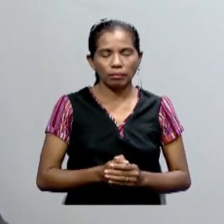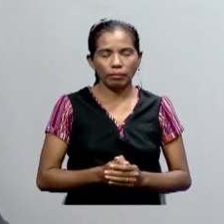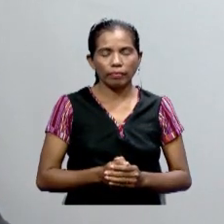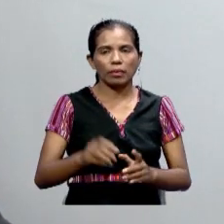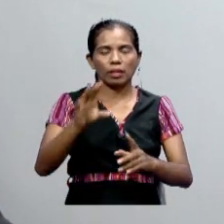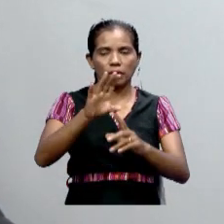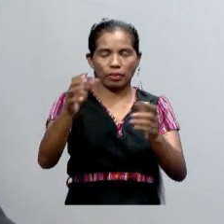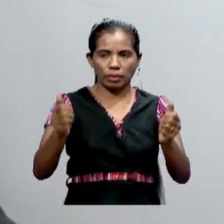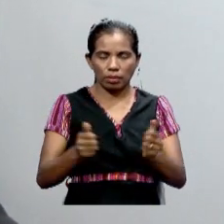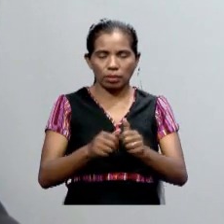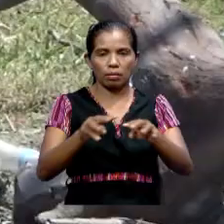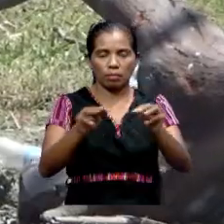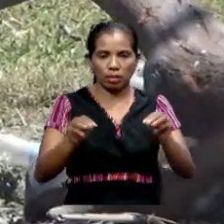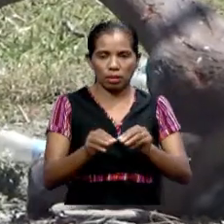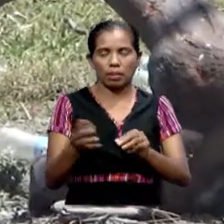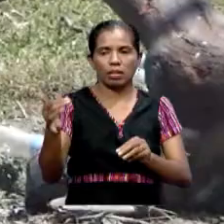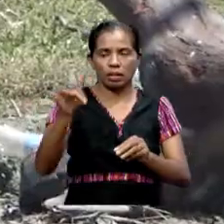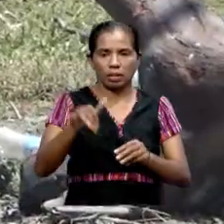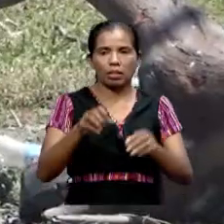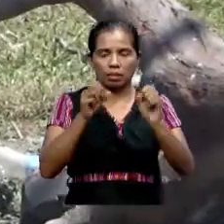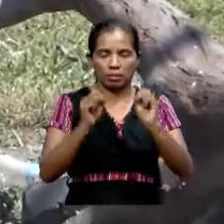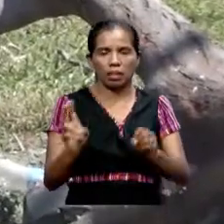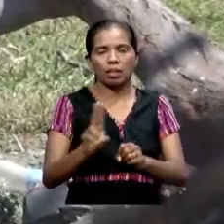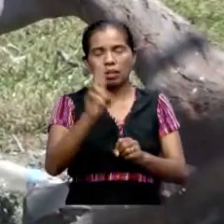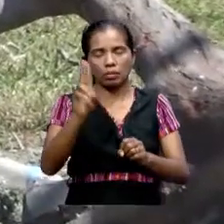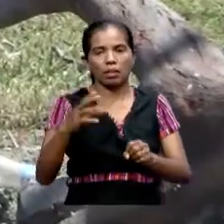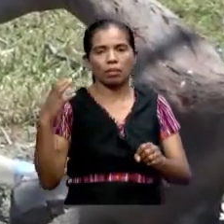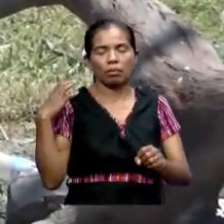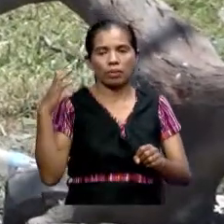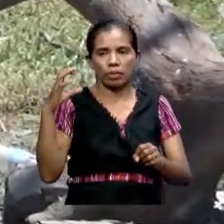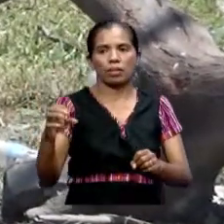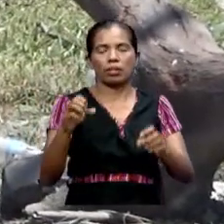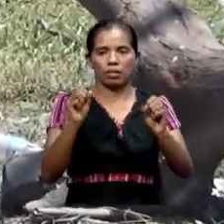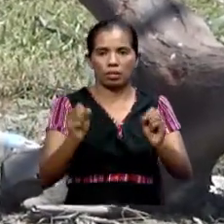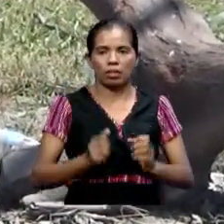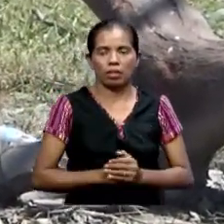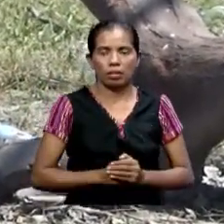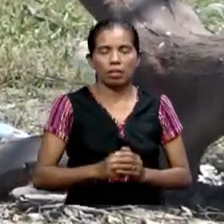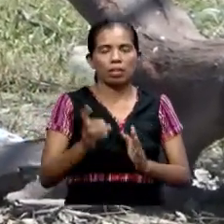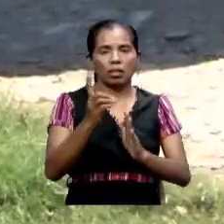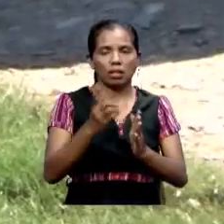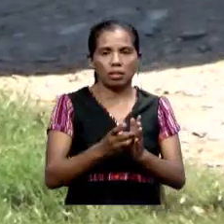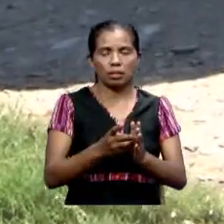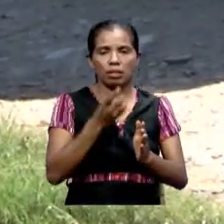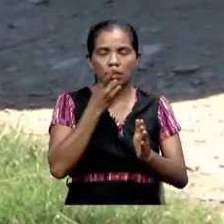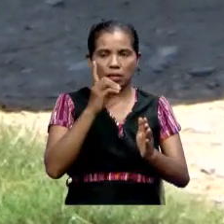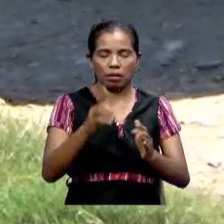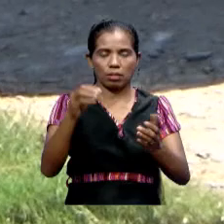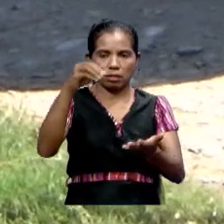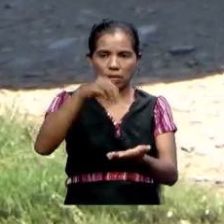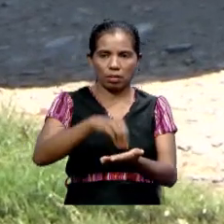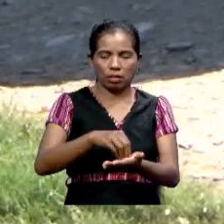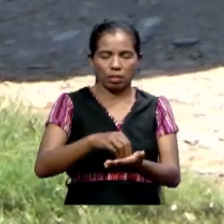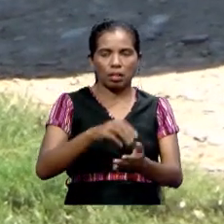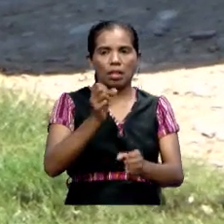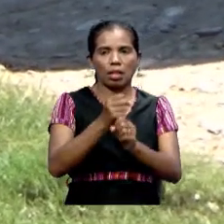autoridade municipal sira, bele usa competência na bem captura na ia decreto ira né, para tratar aí hala